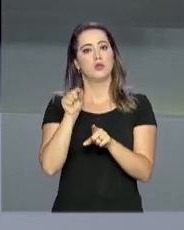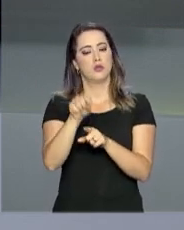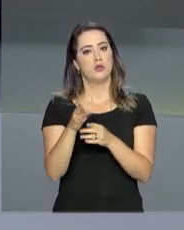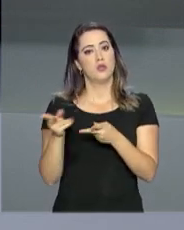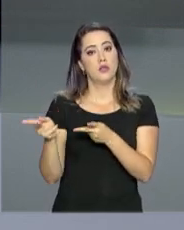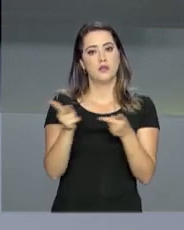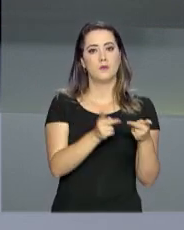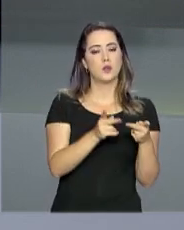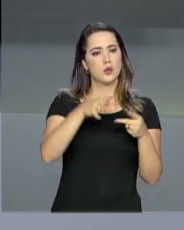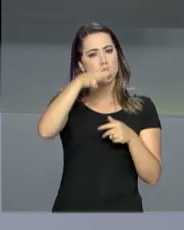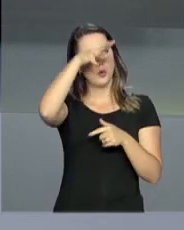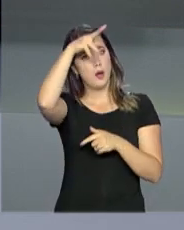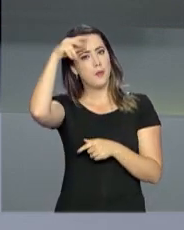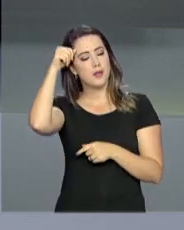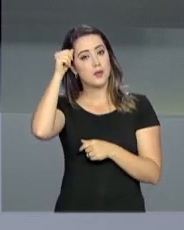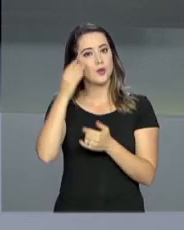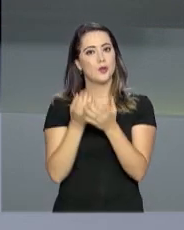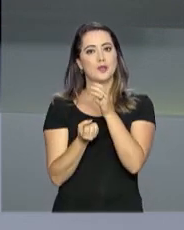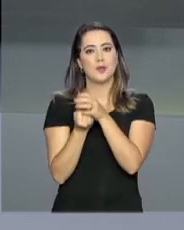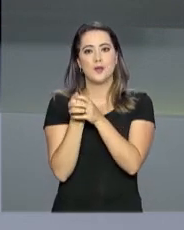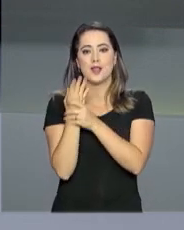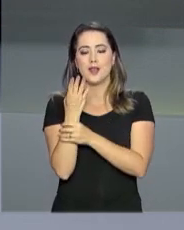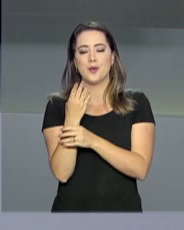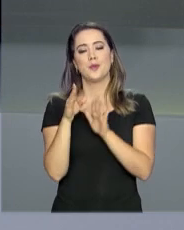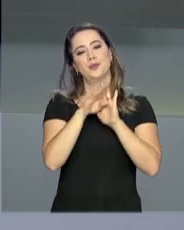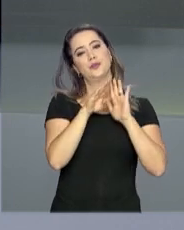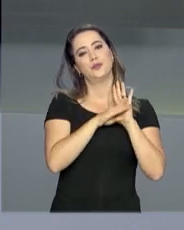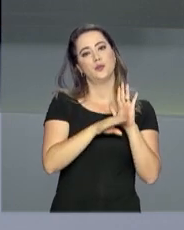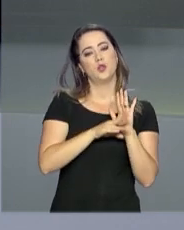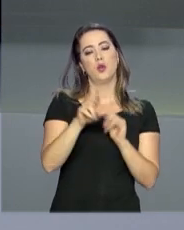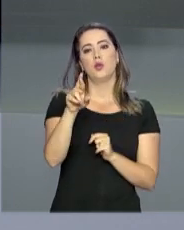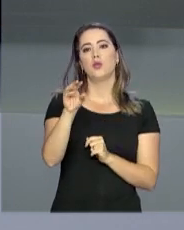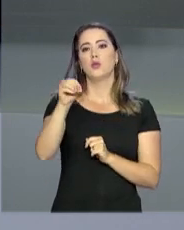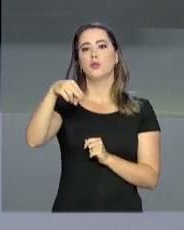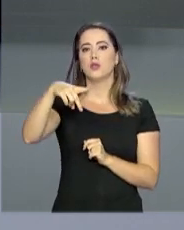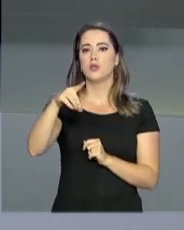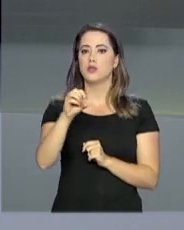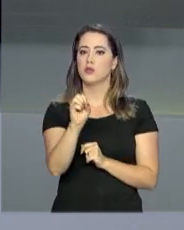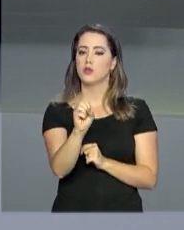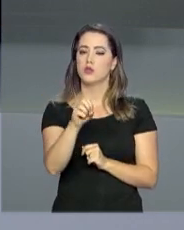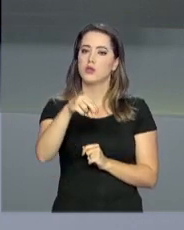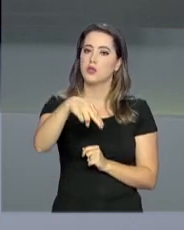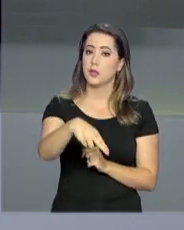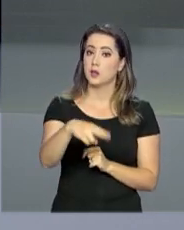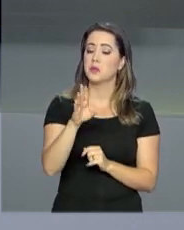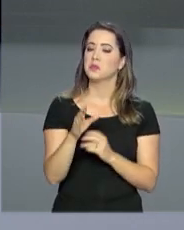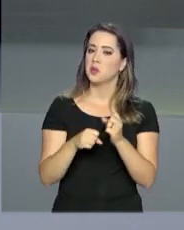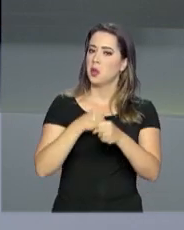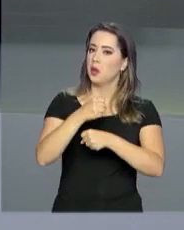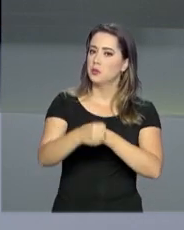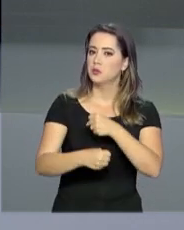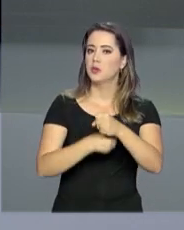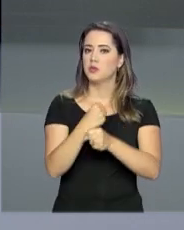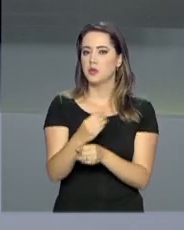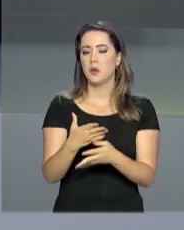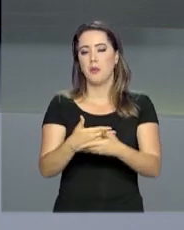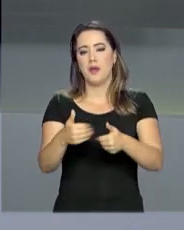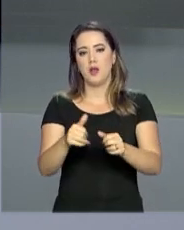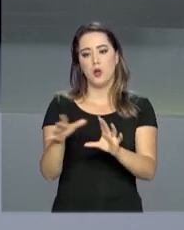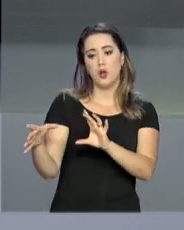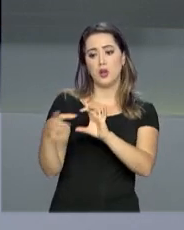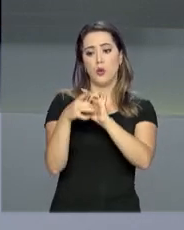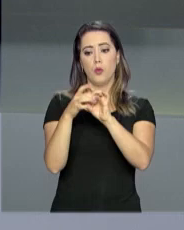a região amazônica assim surgiu o projeto rondon que ano após ano promove a integração entre estudantes universitários e